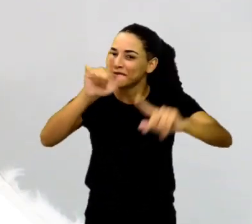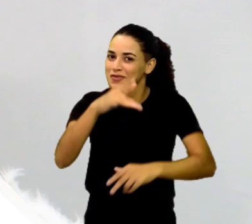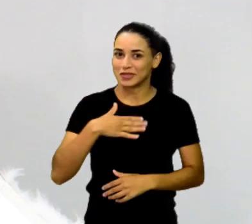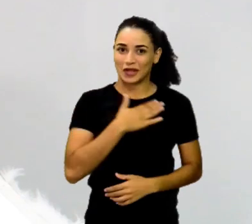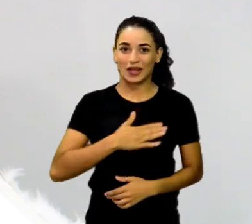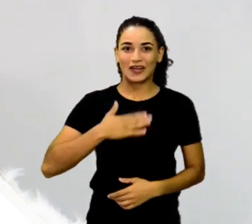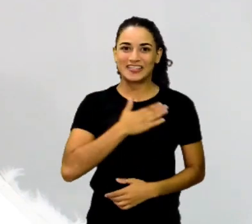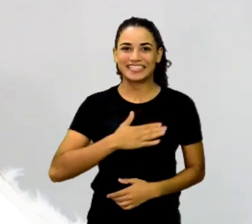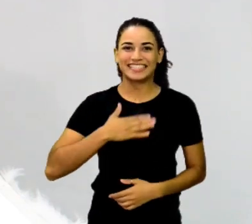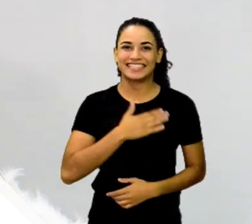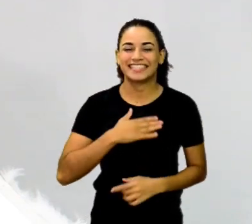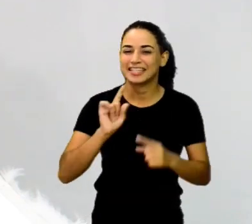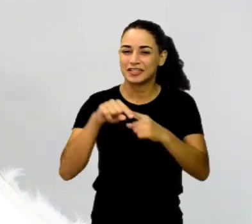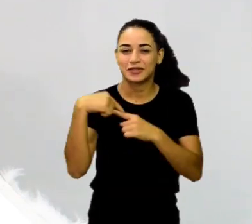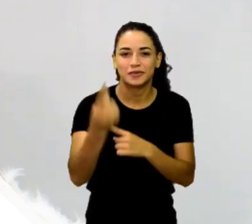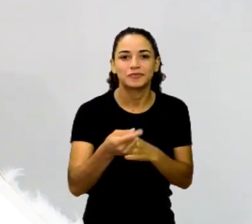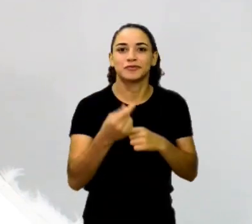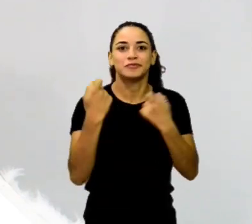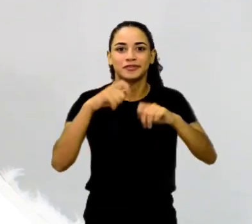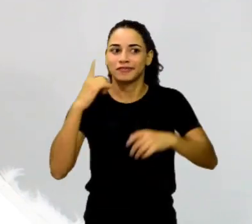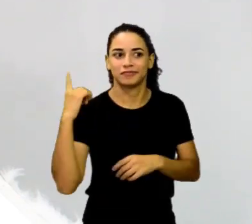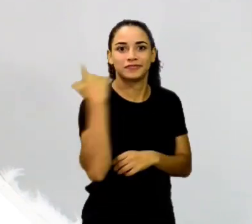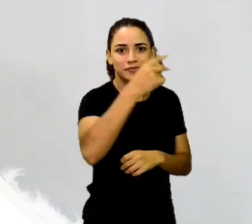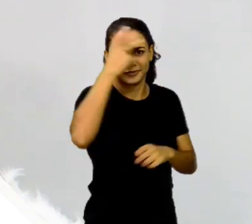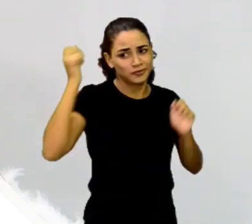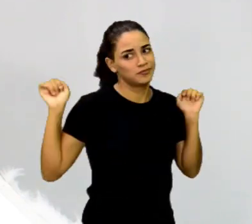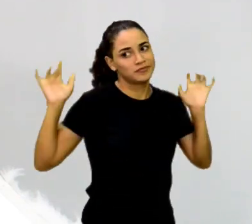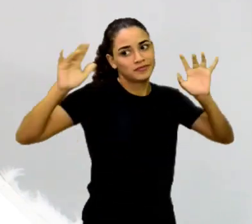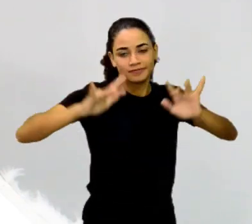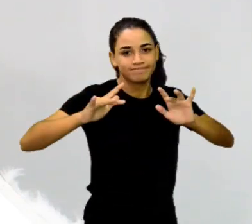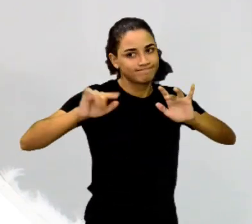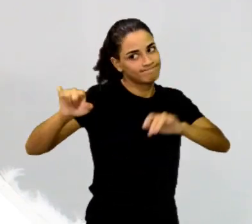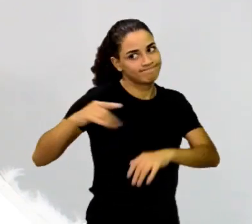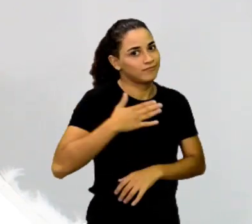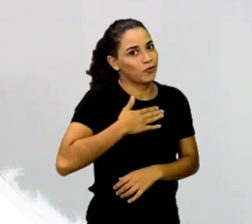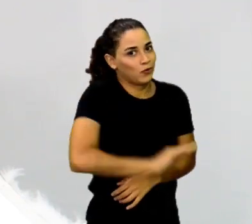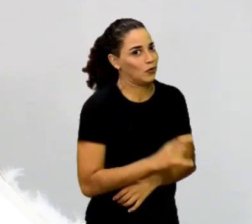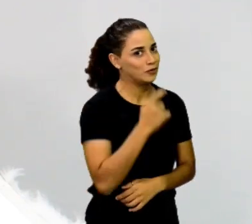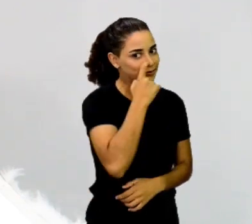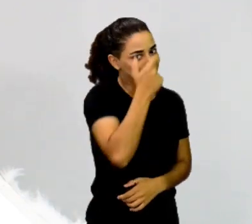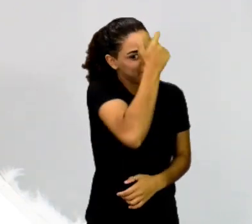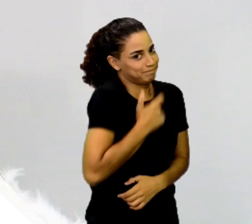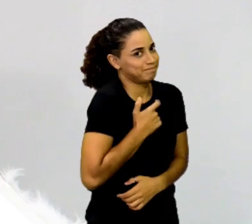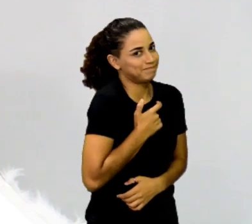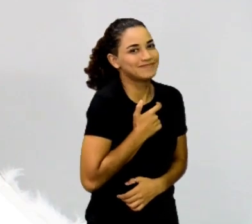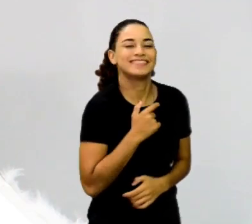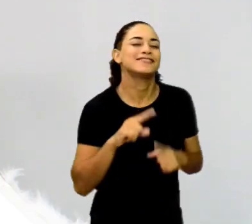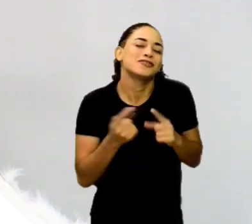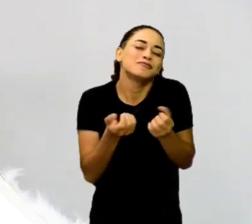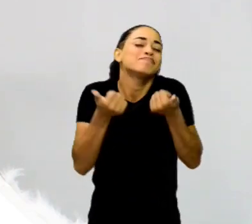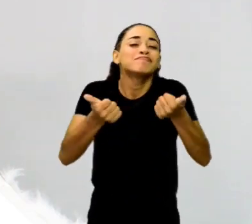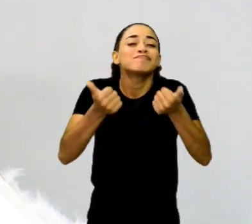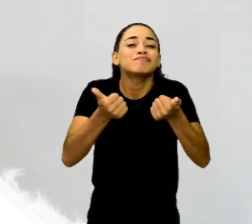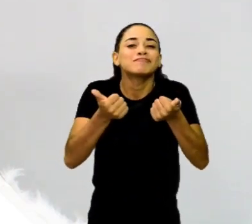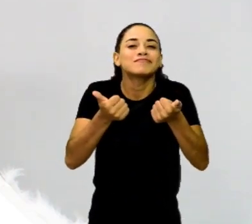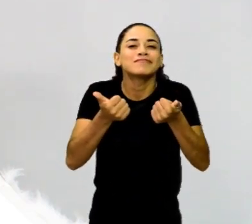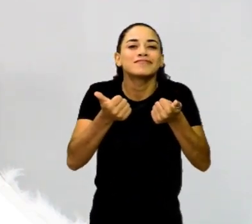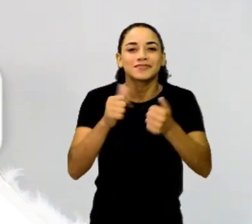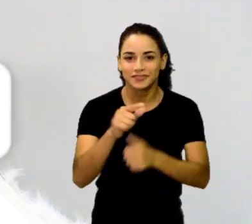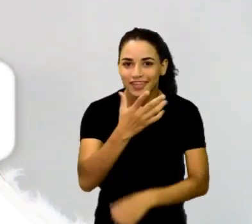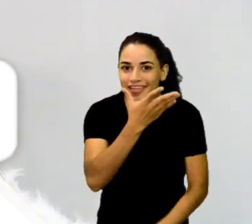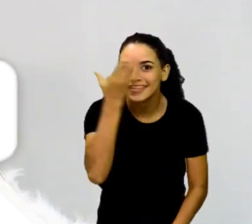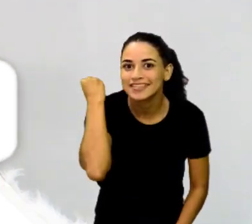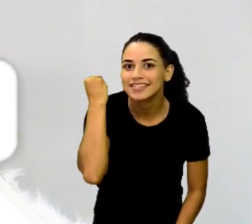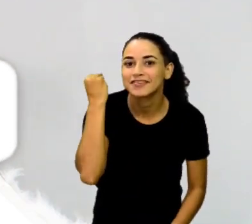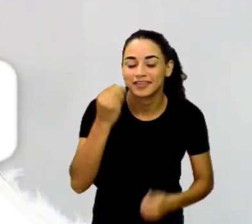gostado. Daqui a pouco eu vou ter que ir, porque o pessoal vai chegar aqui e eles não gostam muito de bruxas. Mas tudo bem. Não se esqueça